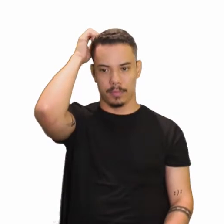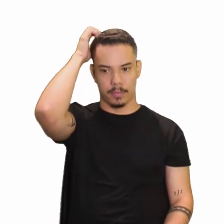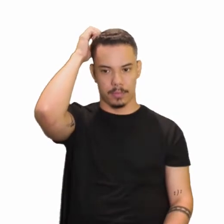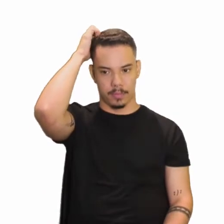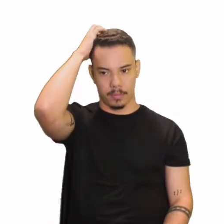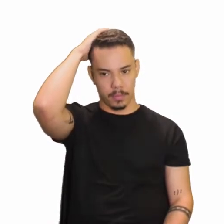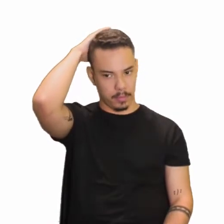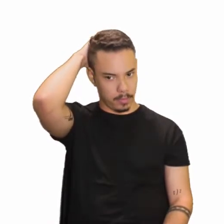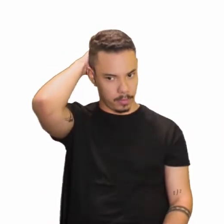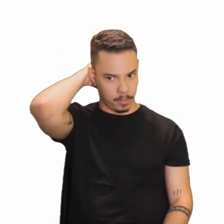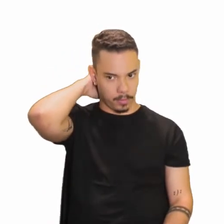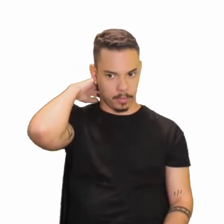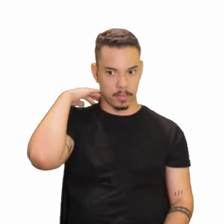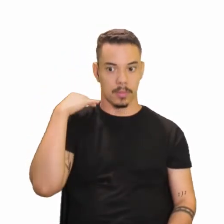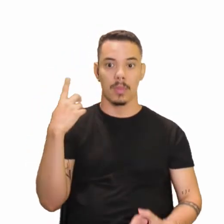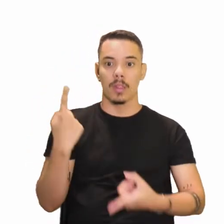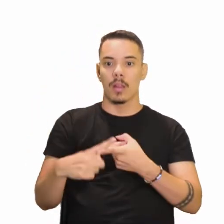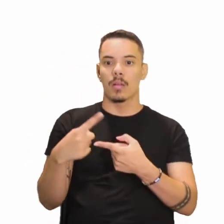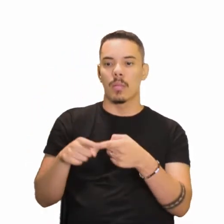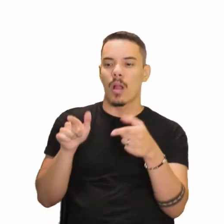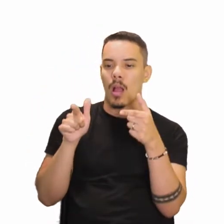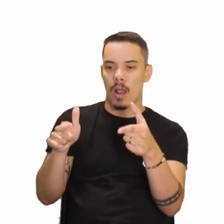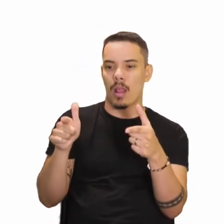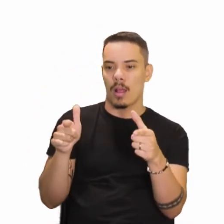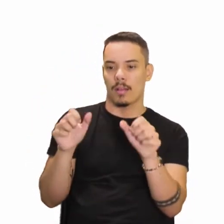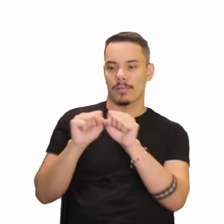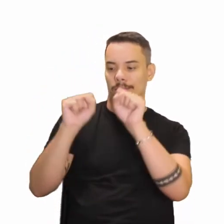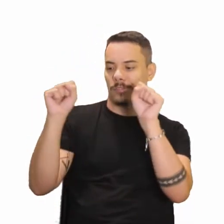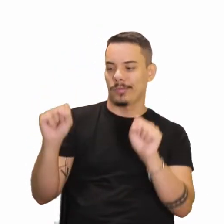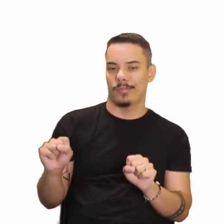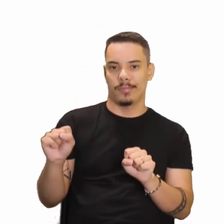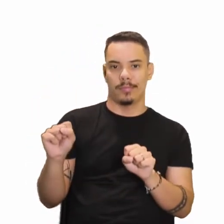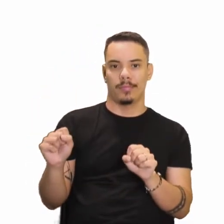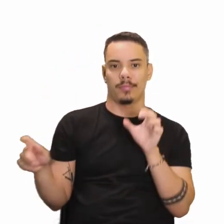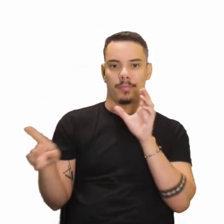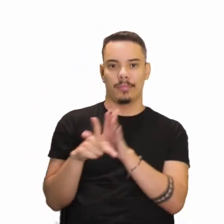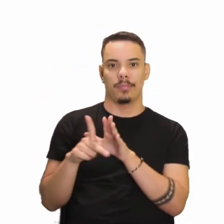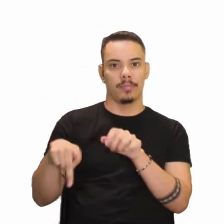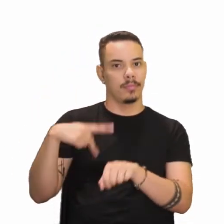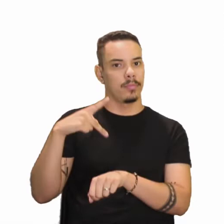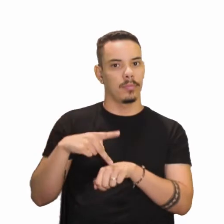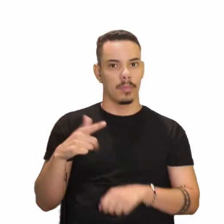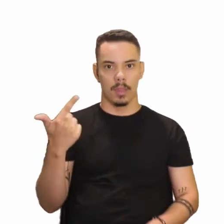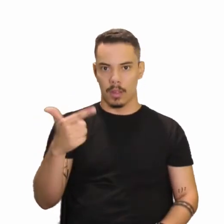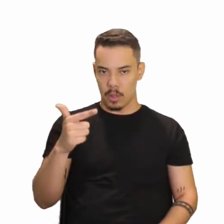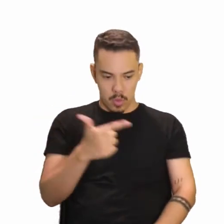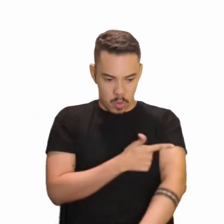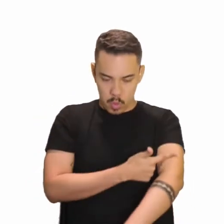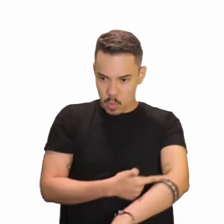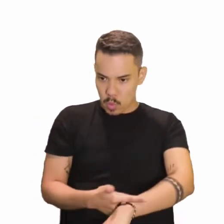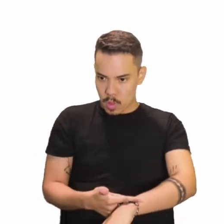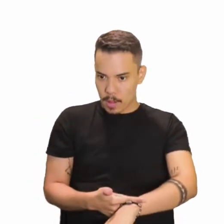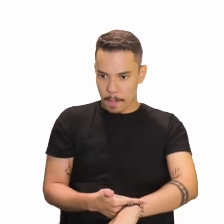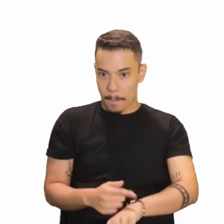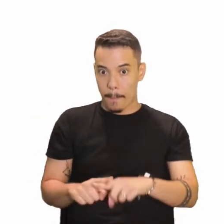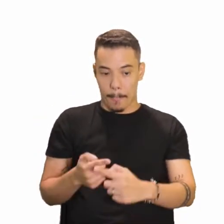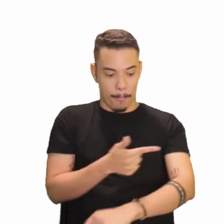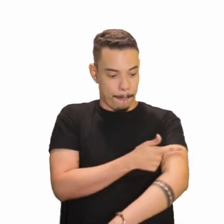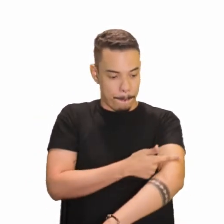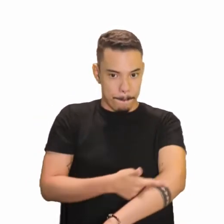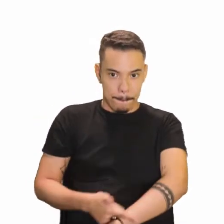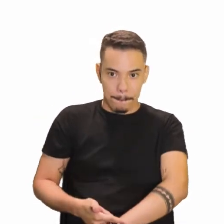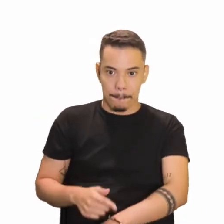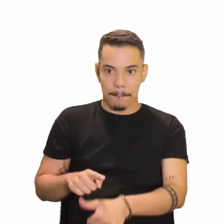da questão tá criticando o sistema não tem educação não mas a educação que seria né